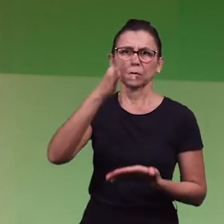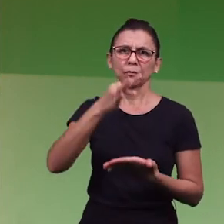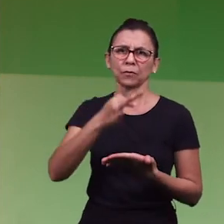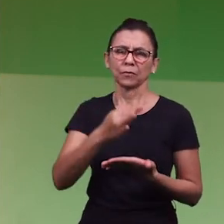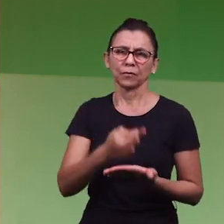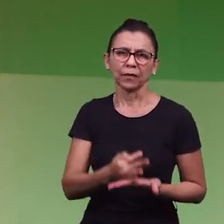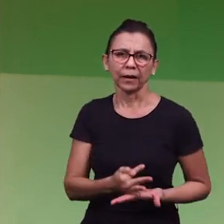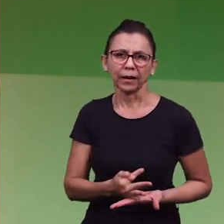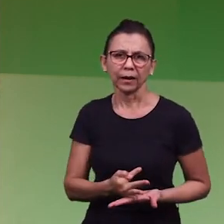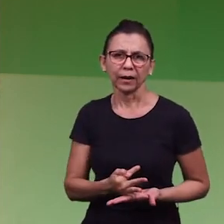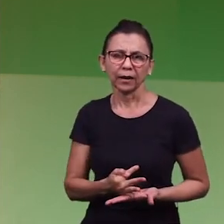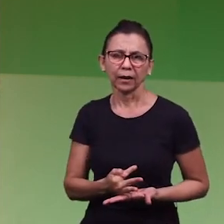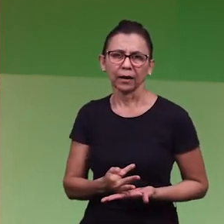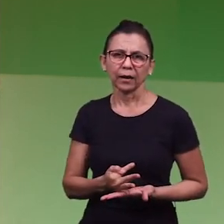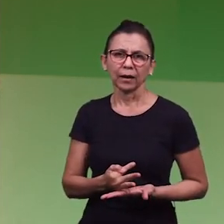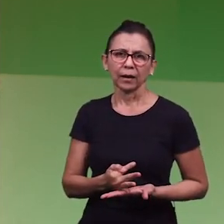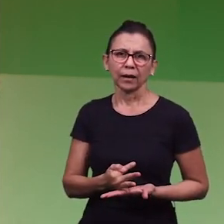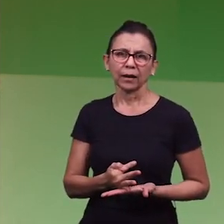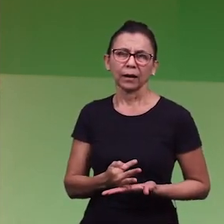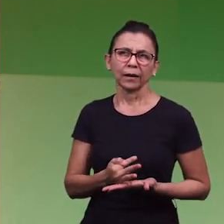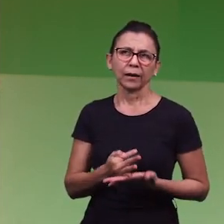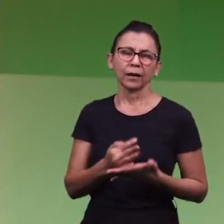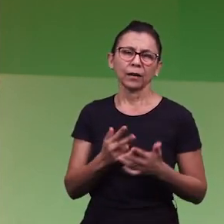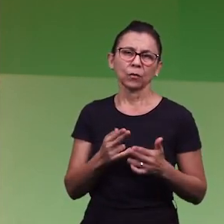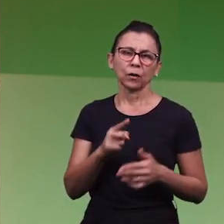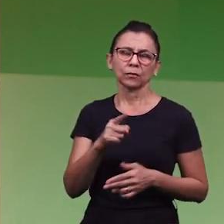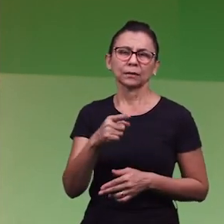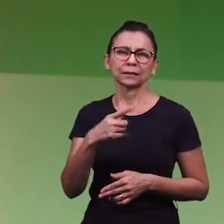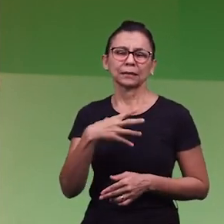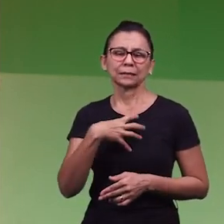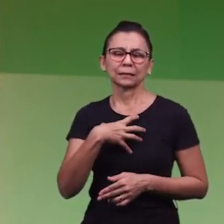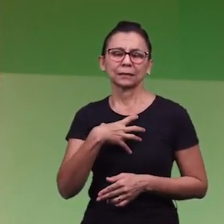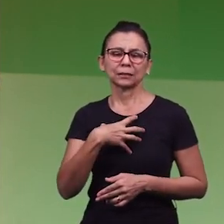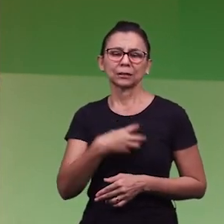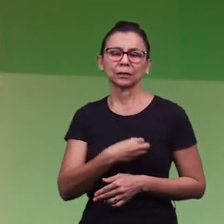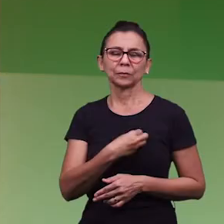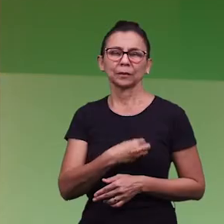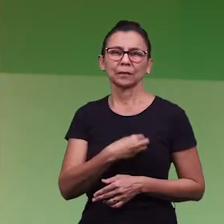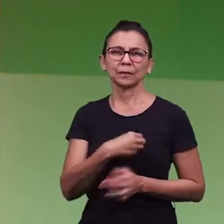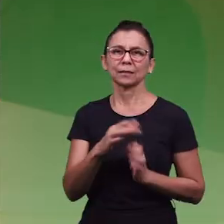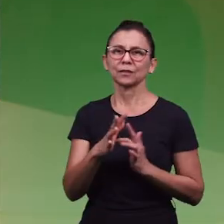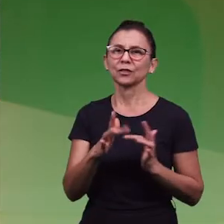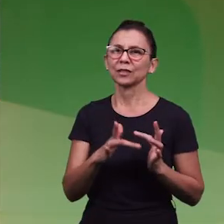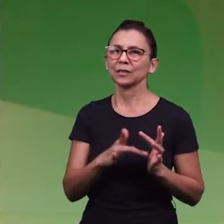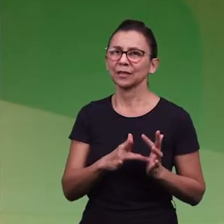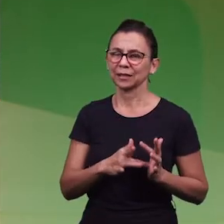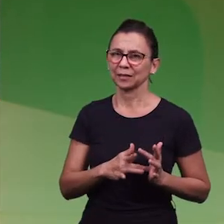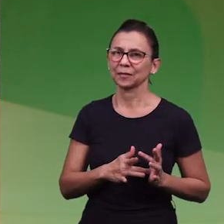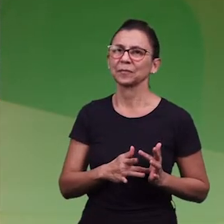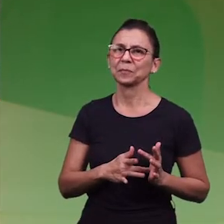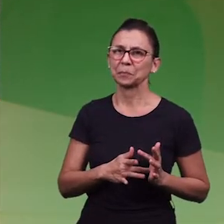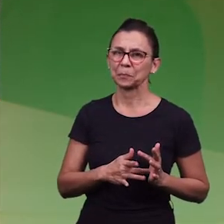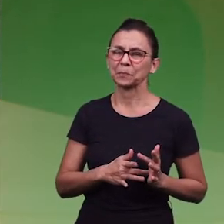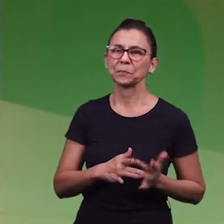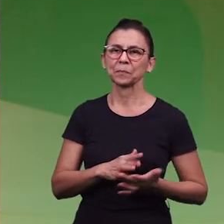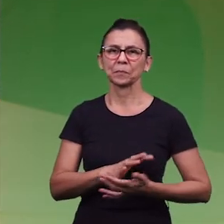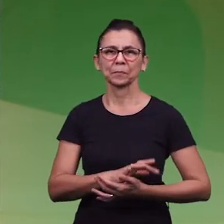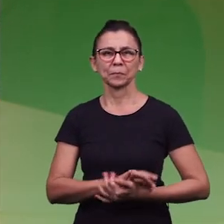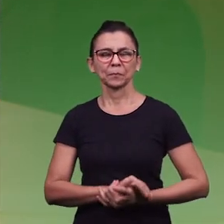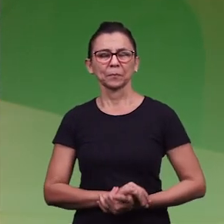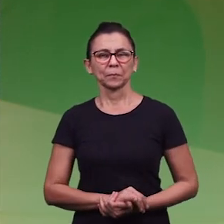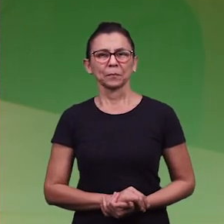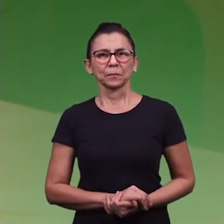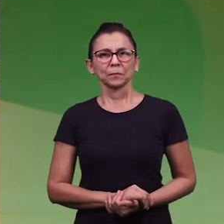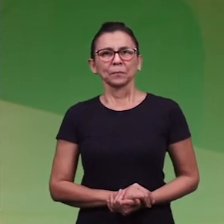Jesus presente na nossa vida. Uma frase, né? Uhum. Temos fé tanto quanto temos o Senhor